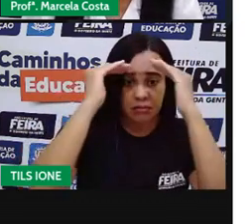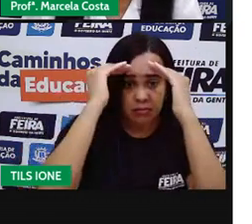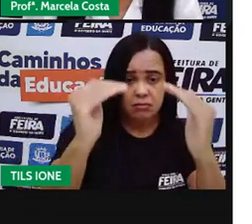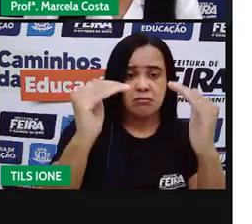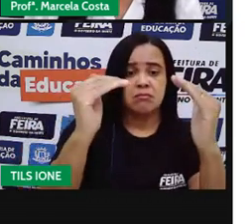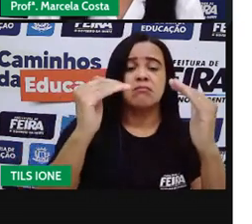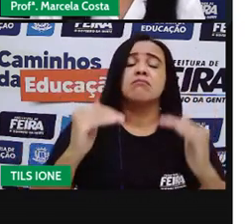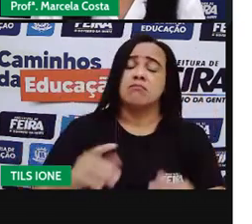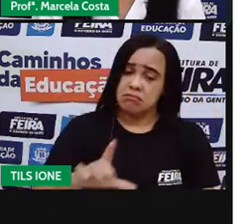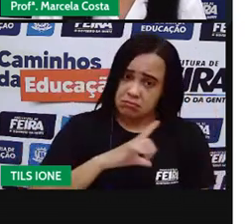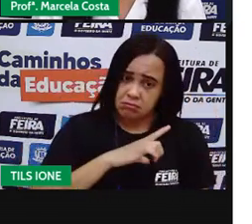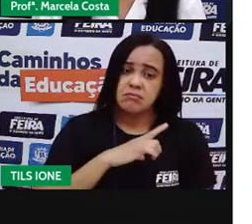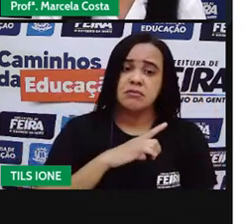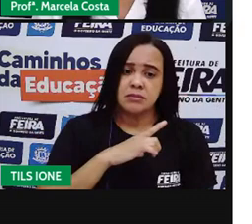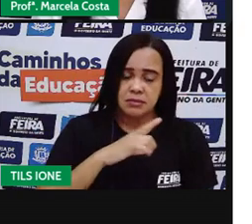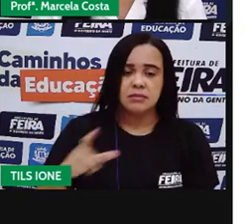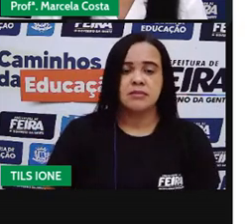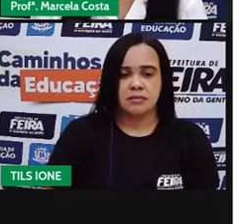respeitadas.